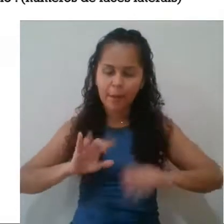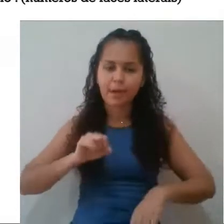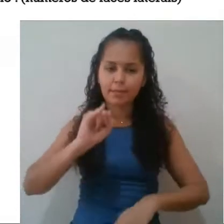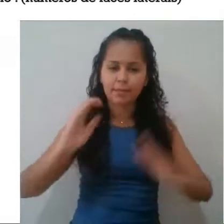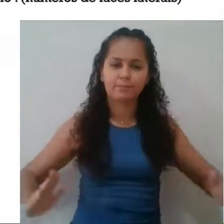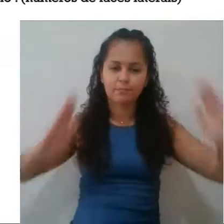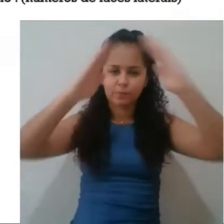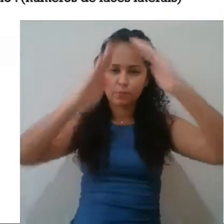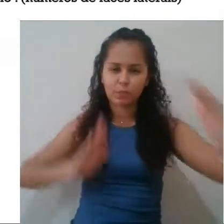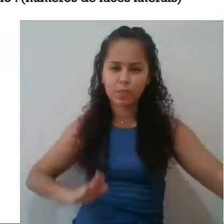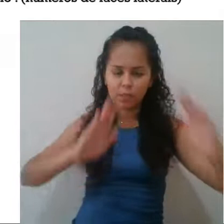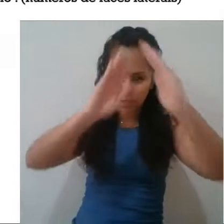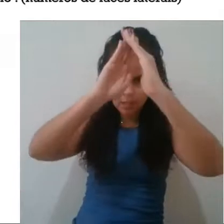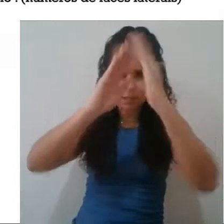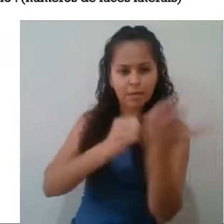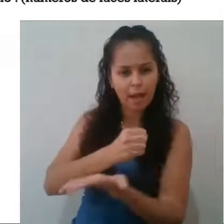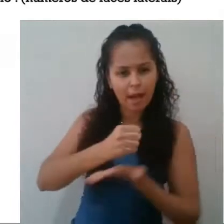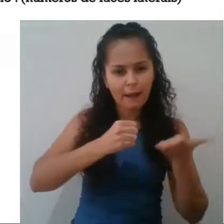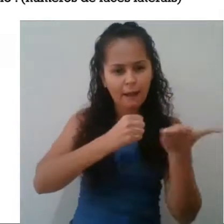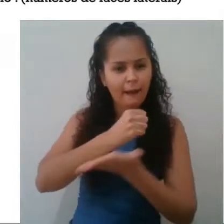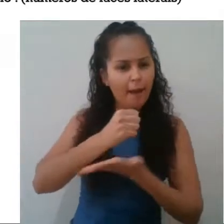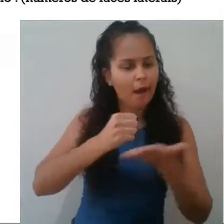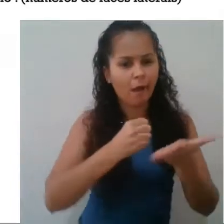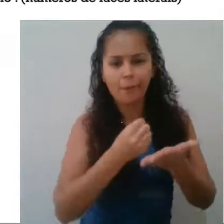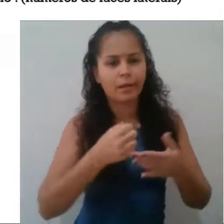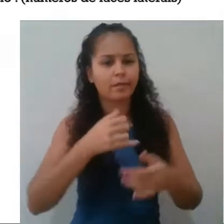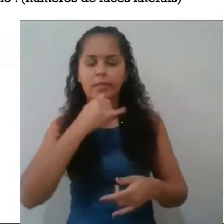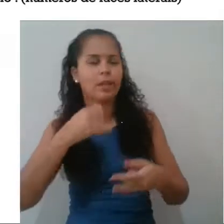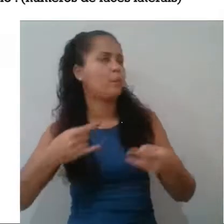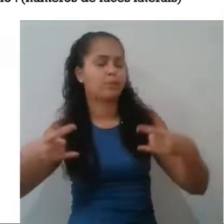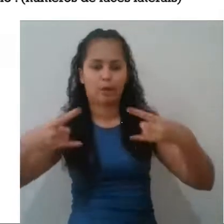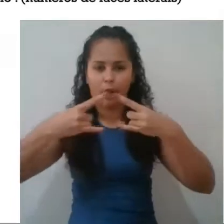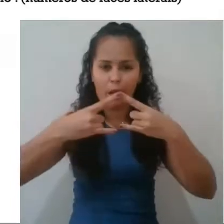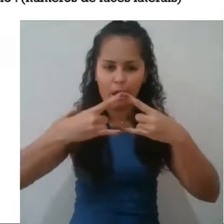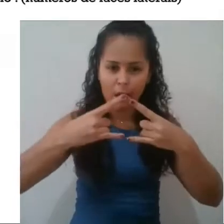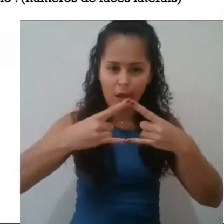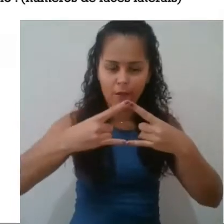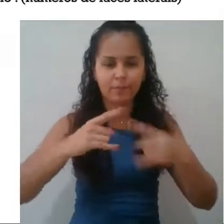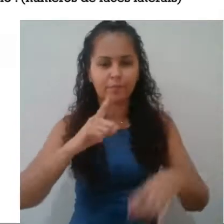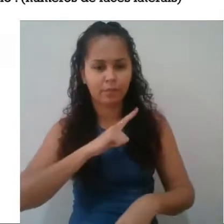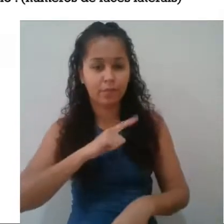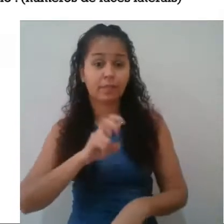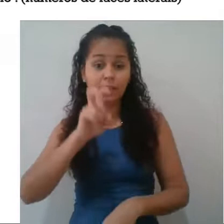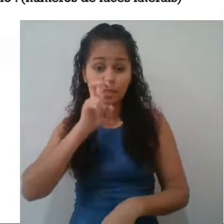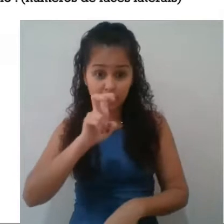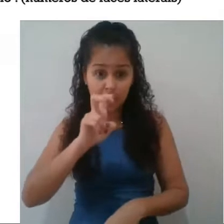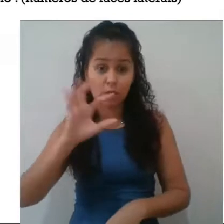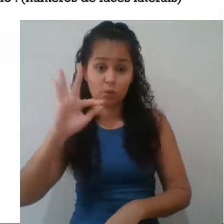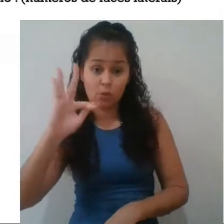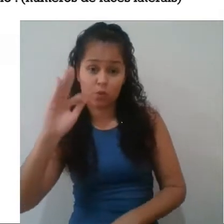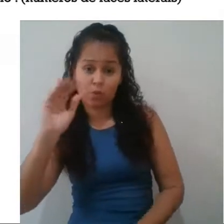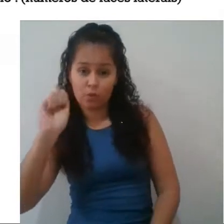ou o tronco de pirâmide, possuir uma base pentagonal, por exemplo, terá então 5